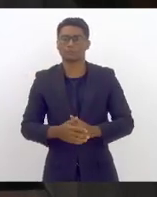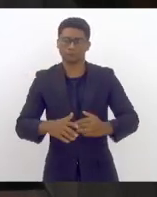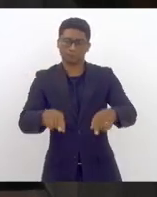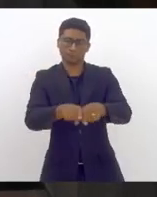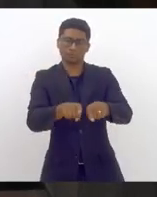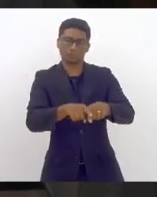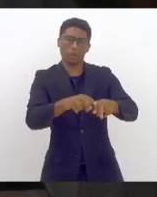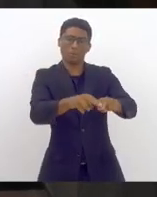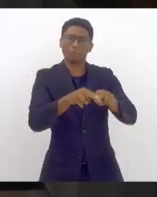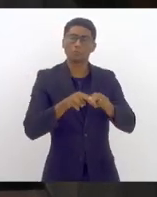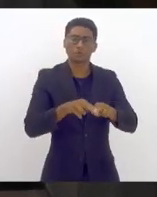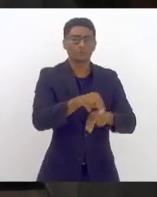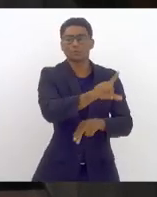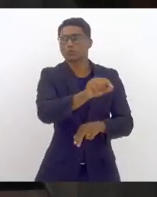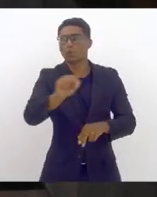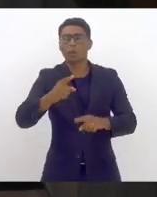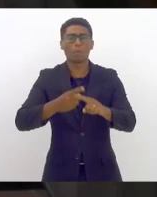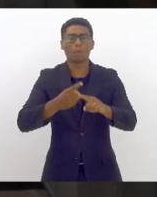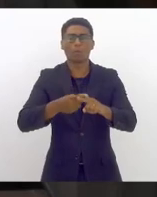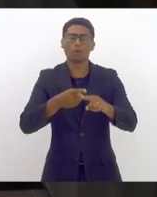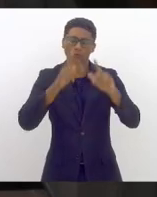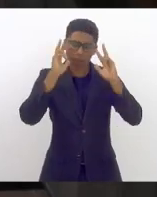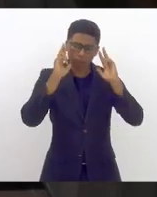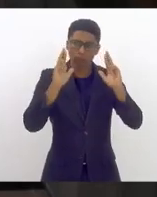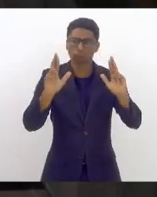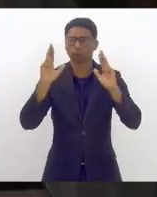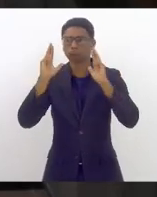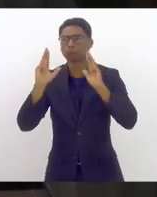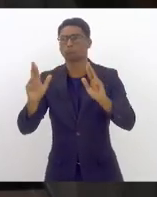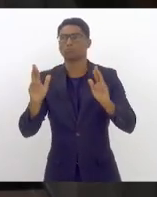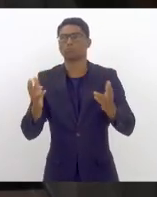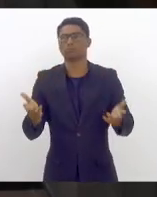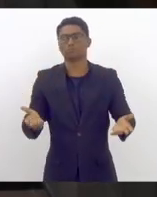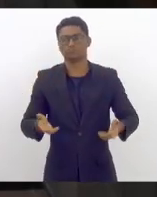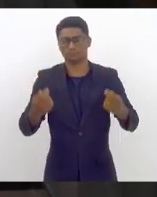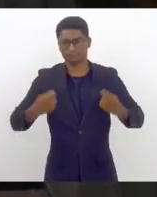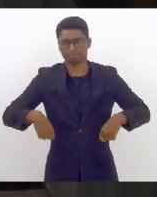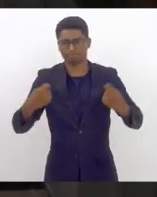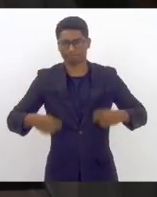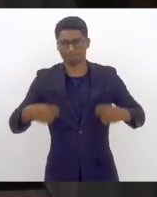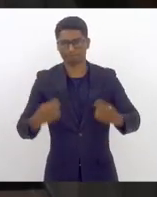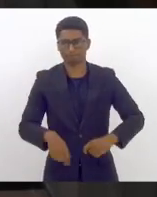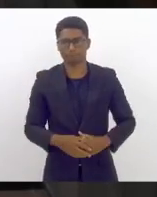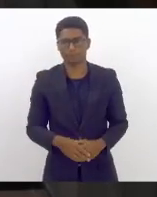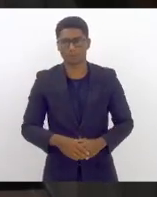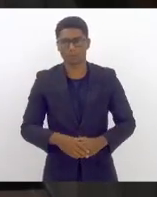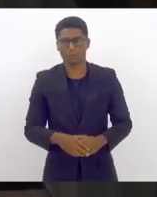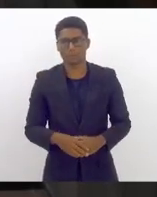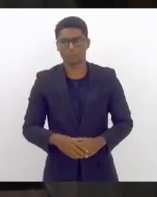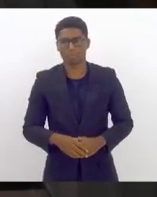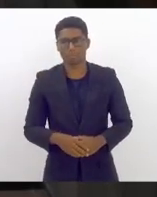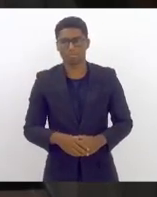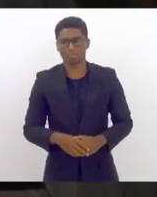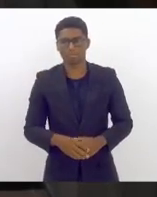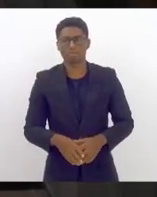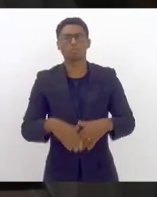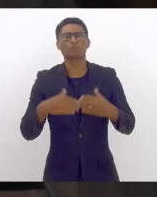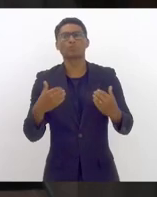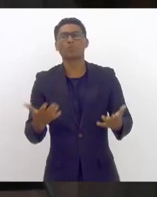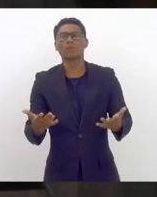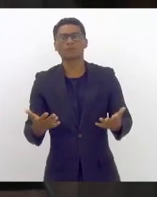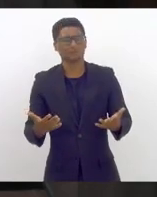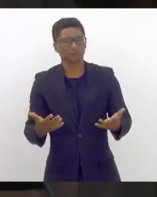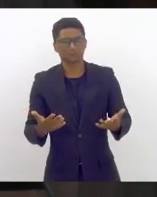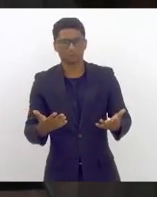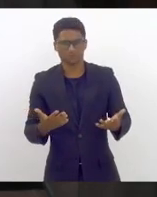qual essas escolhas são feitas. E não simplesmente assinalar que quem está de um